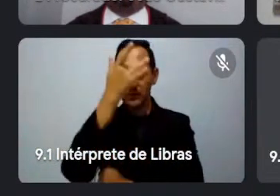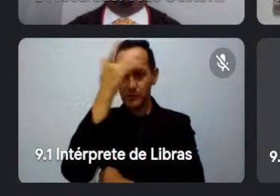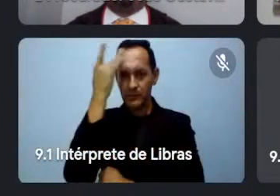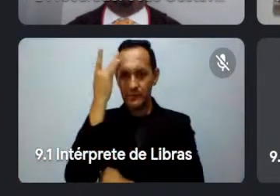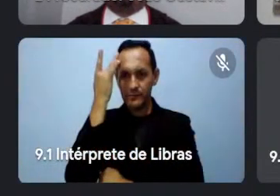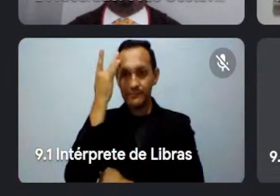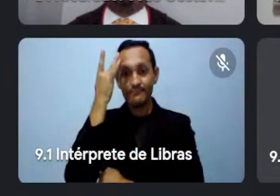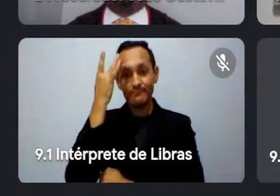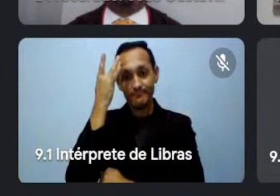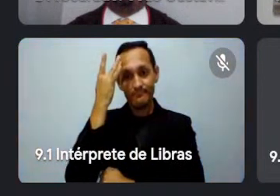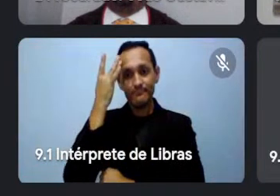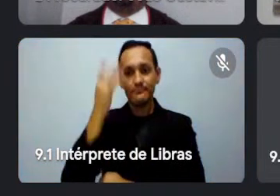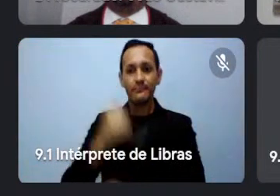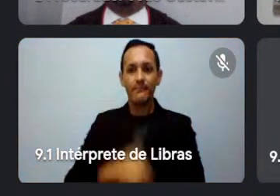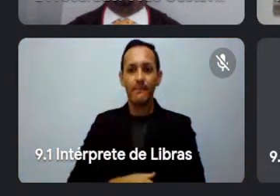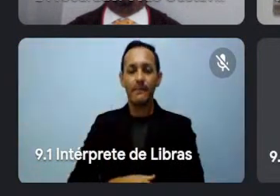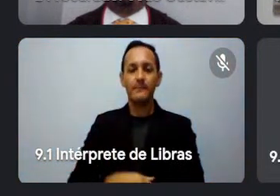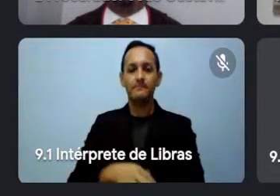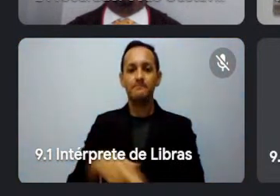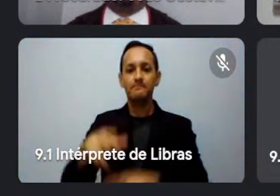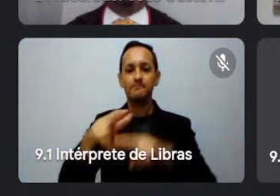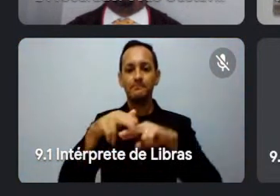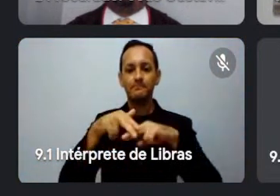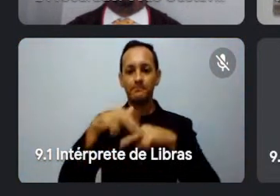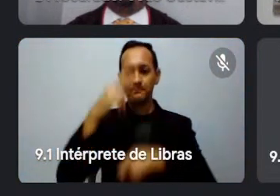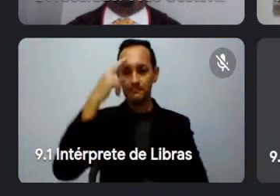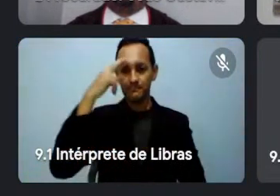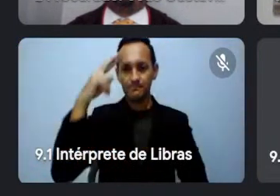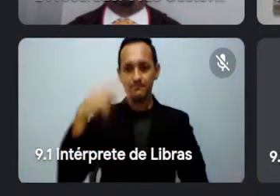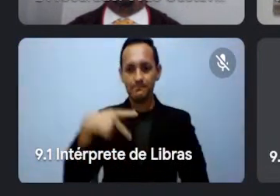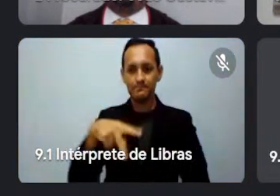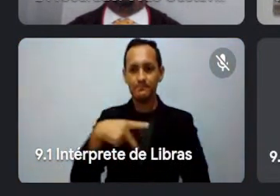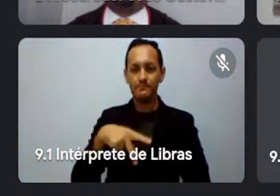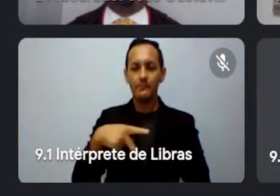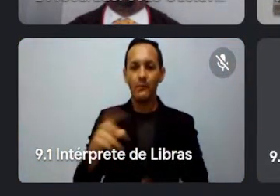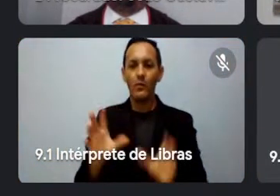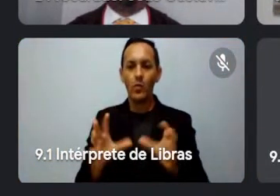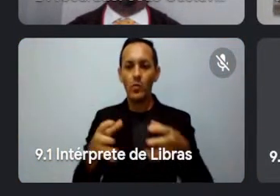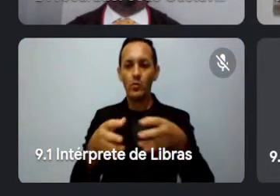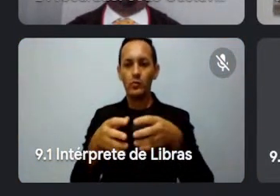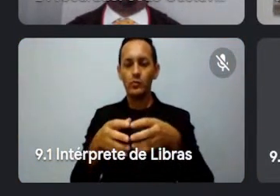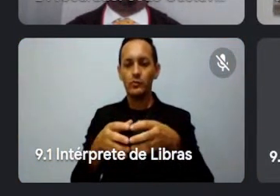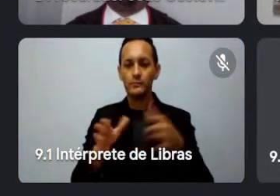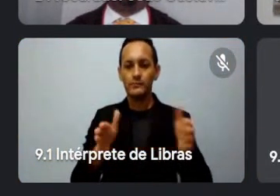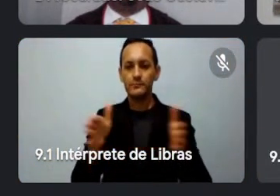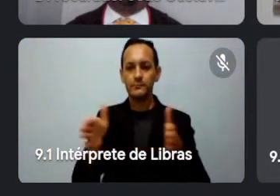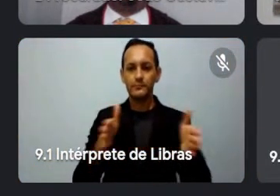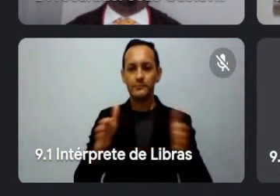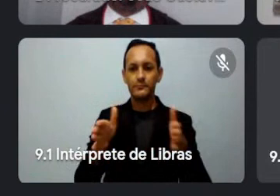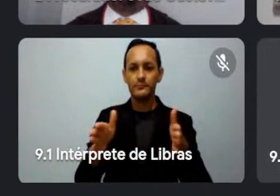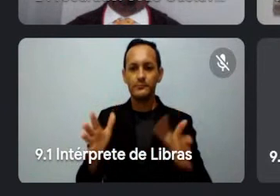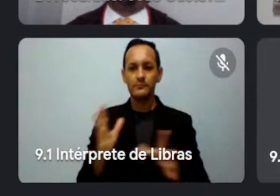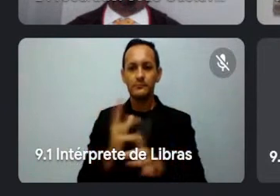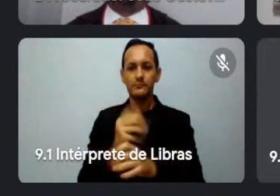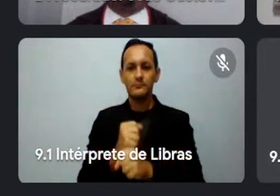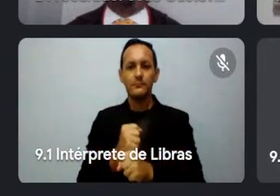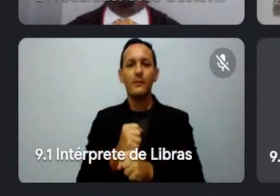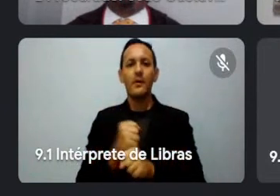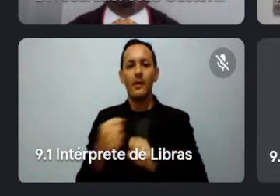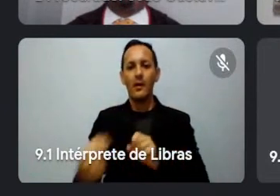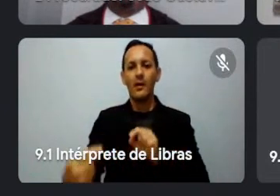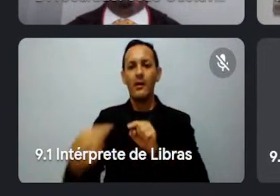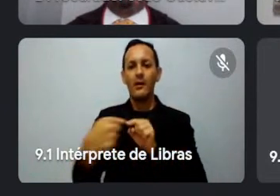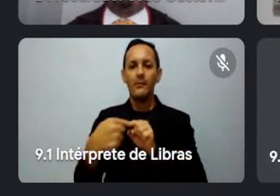bom então é senhor presidente entendo assim que o conjunto probatório ele é suficiente para embasar